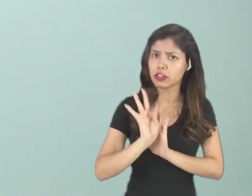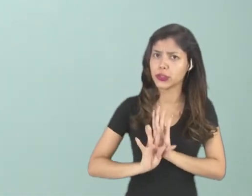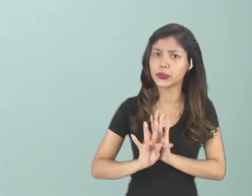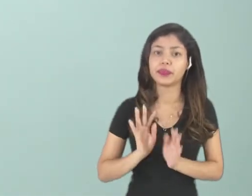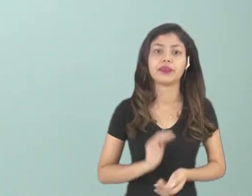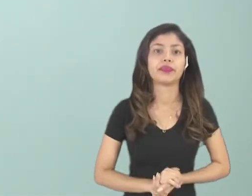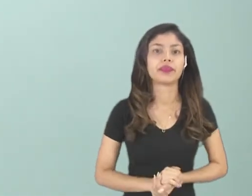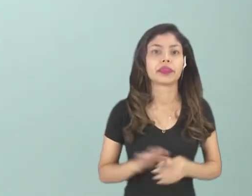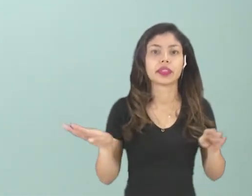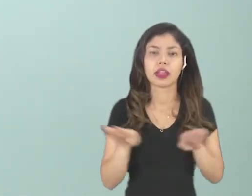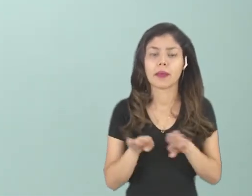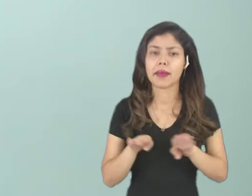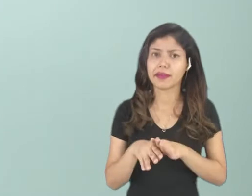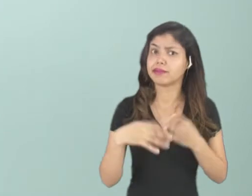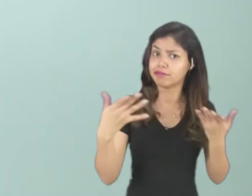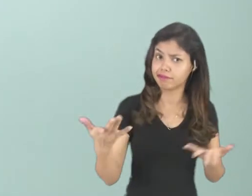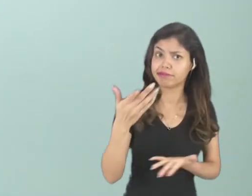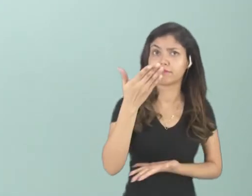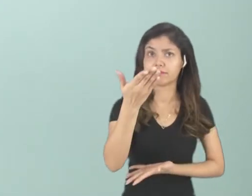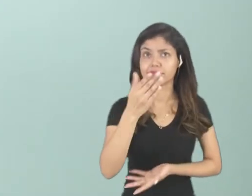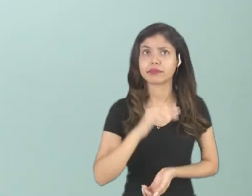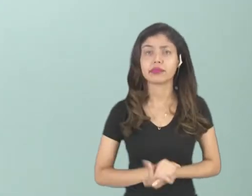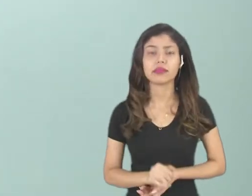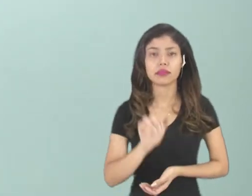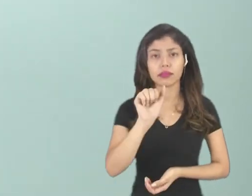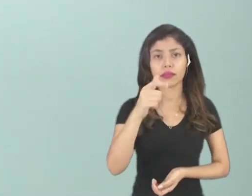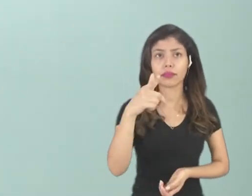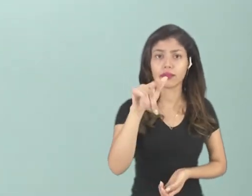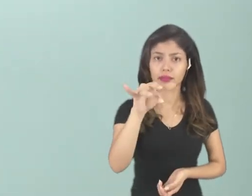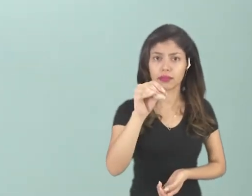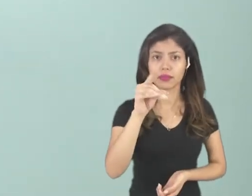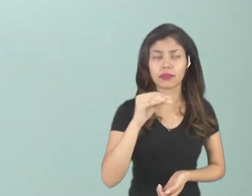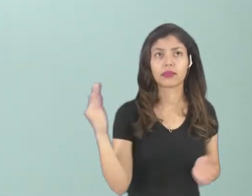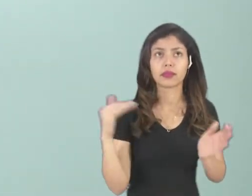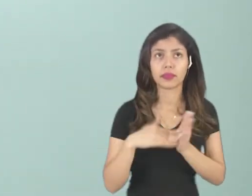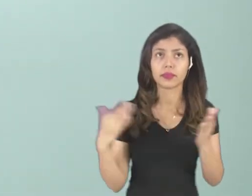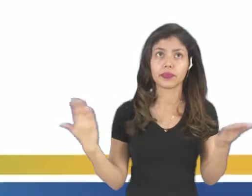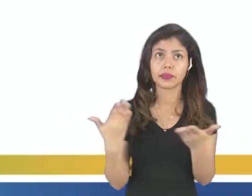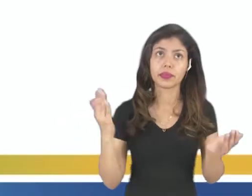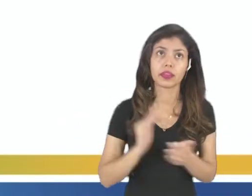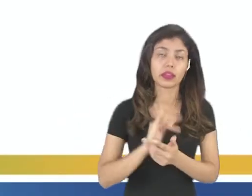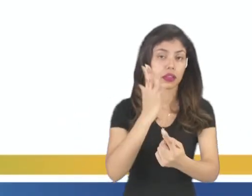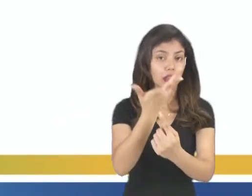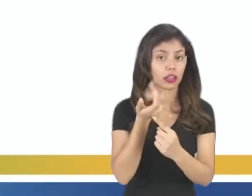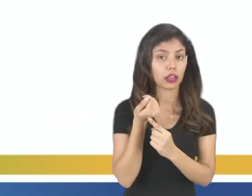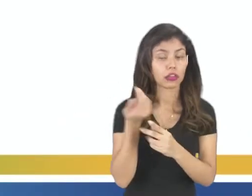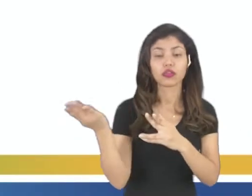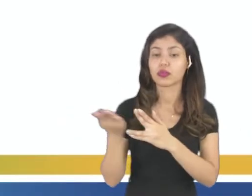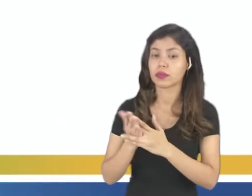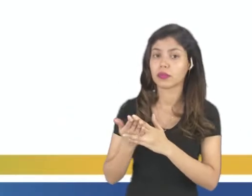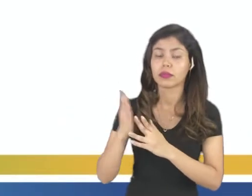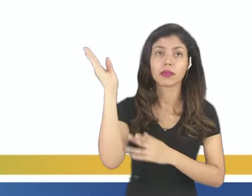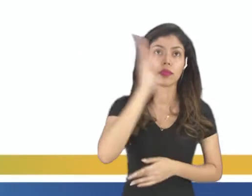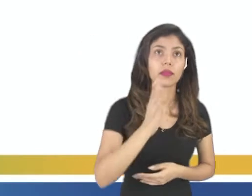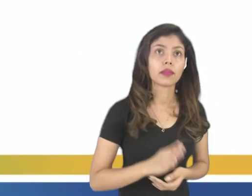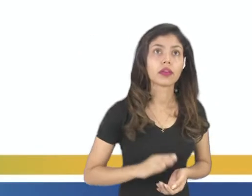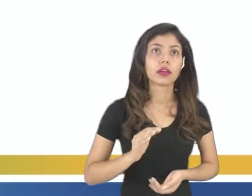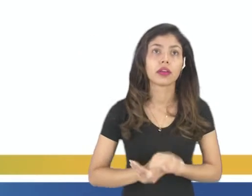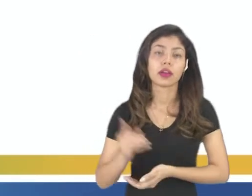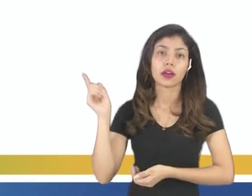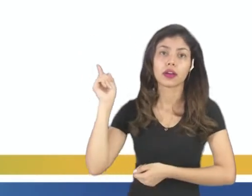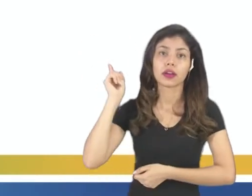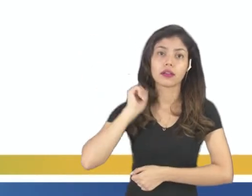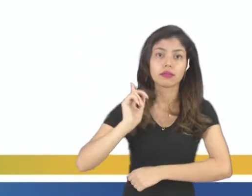tá? E ele teve esse apelido aí que perdurou até hoje. A arte barroca no Brasil. Minas Gerais foi o